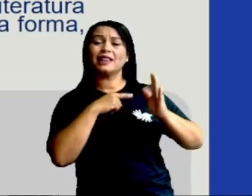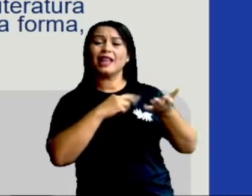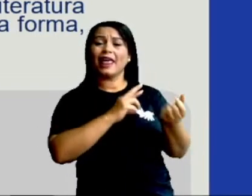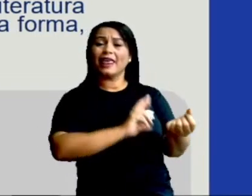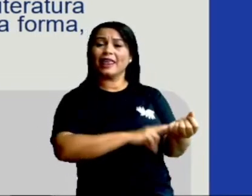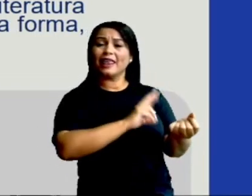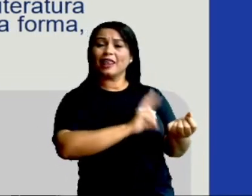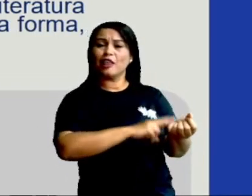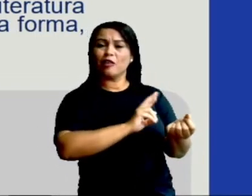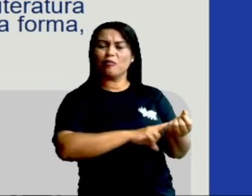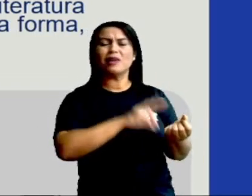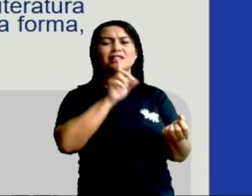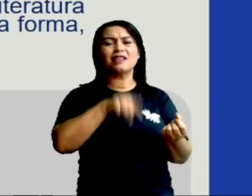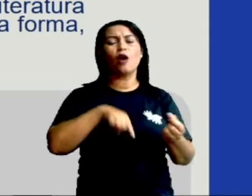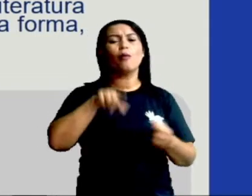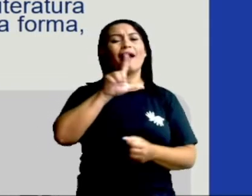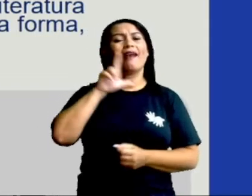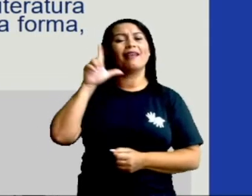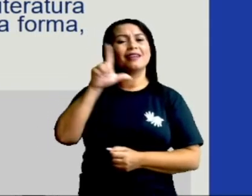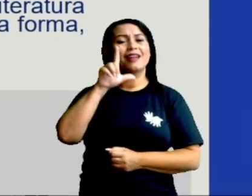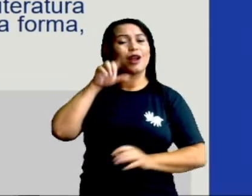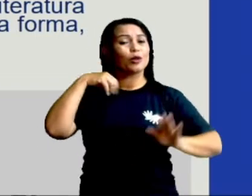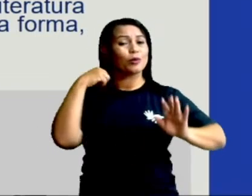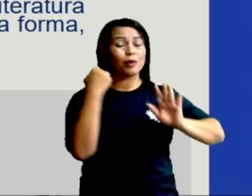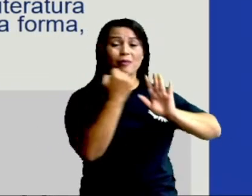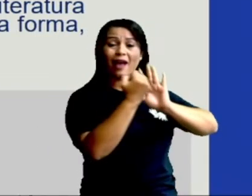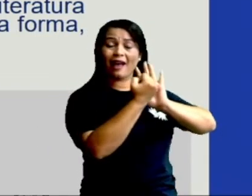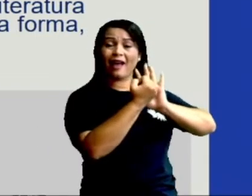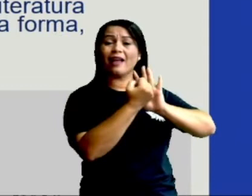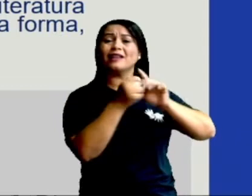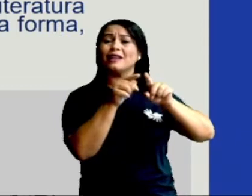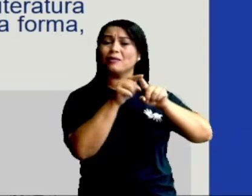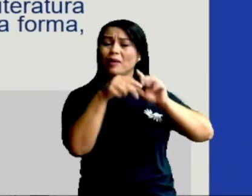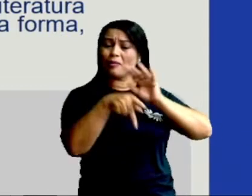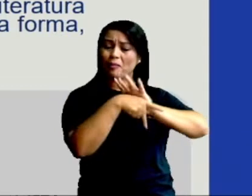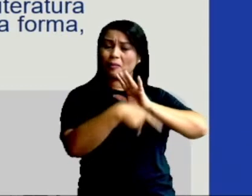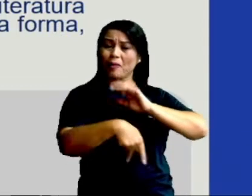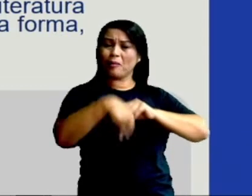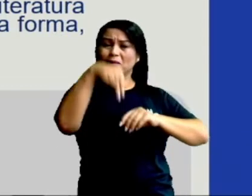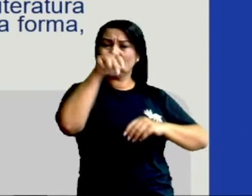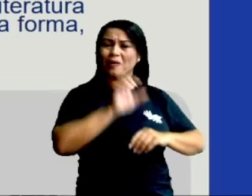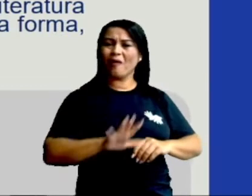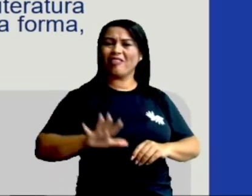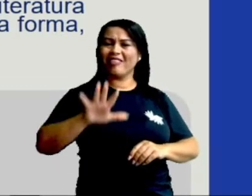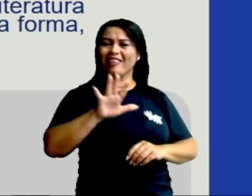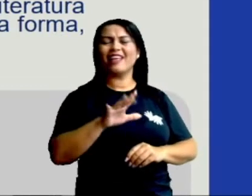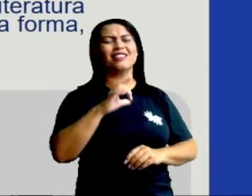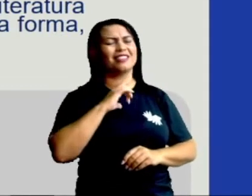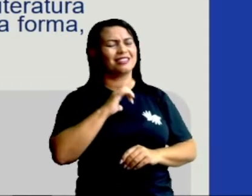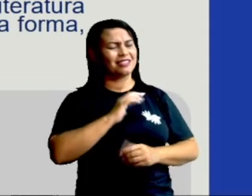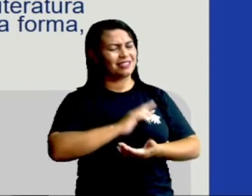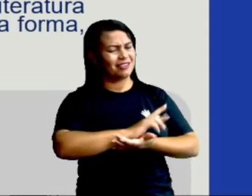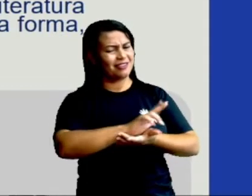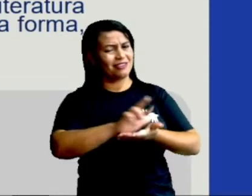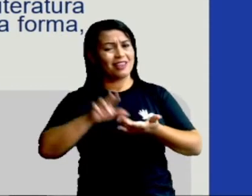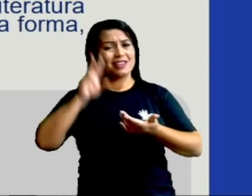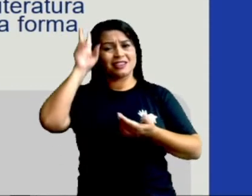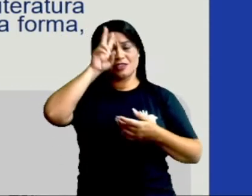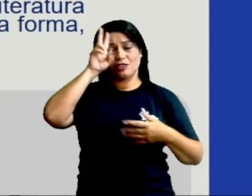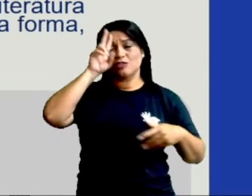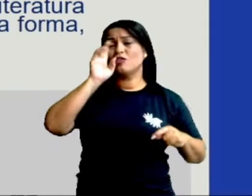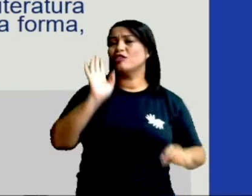rimas essa literatura é marcada marca registrada do Nordeste tá E muitas histórias foram contadas